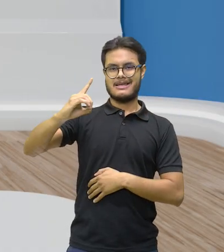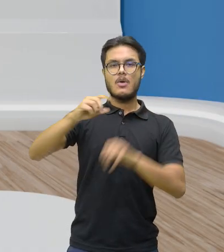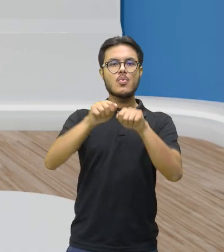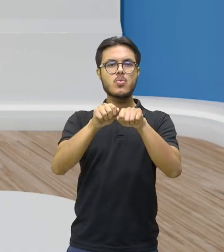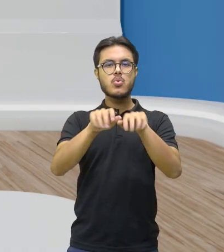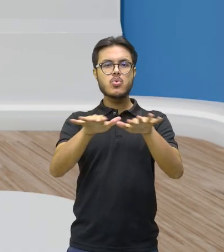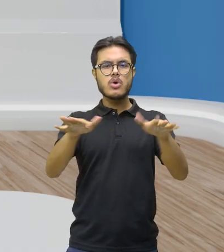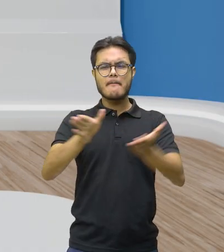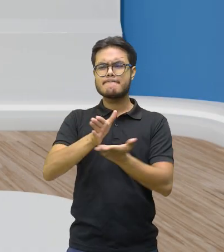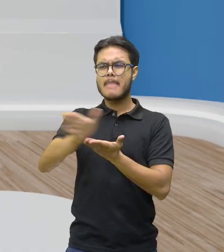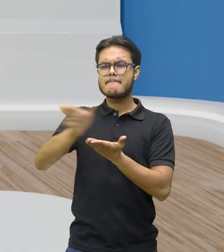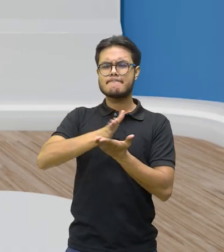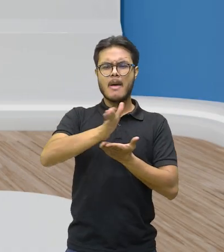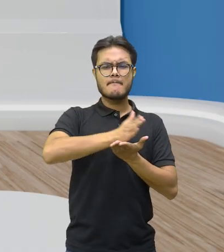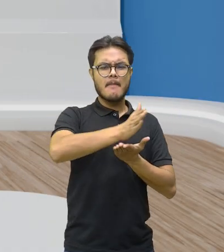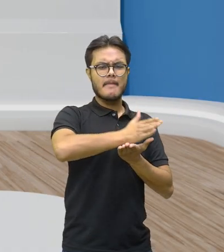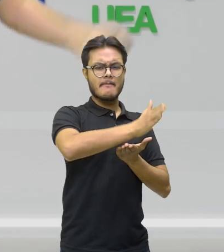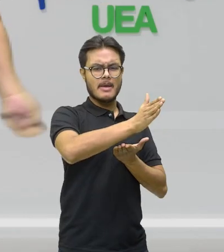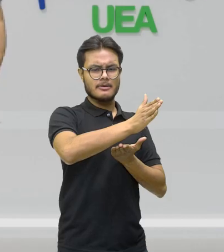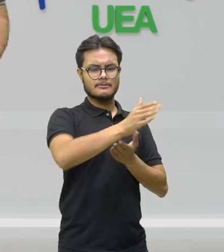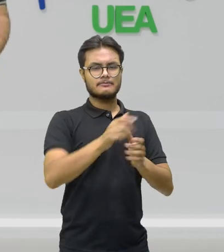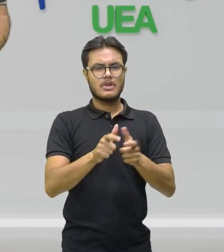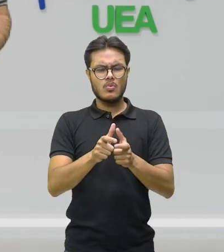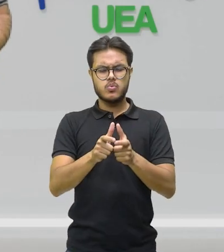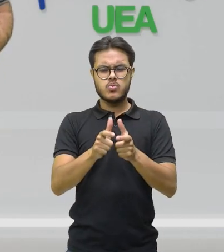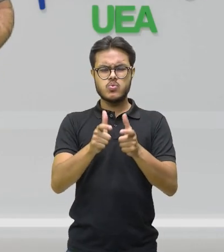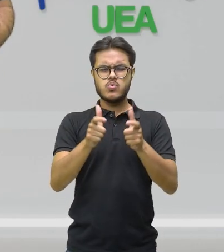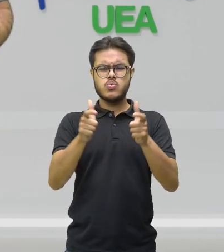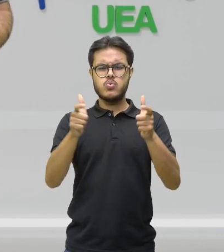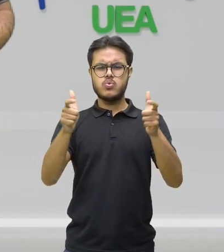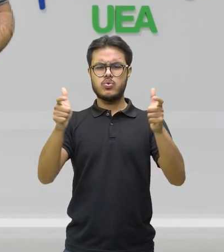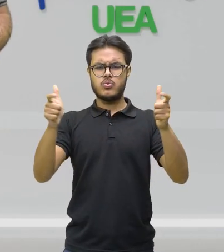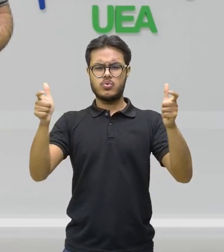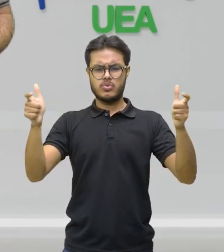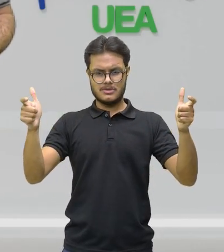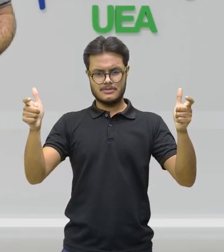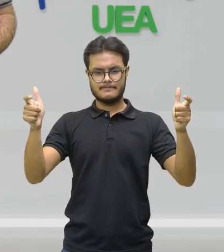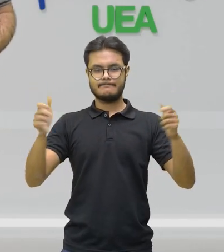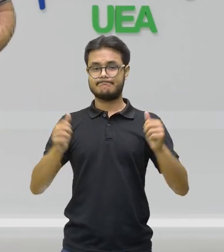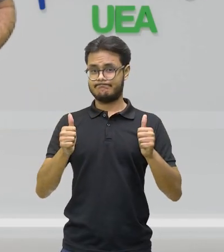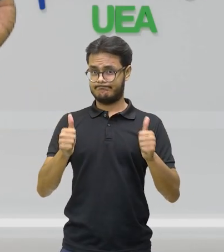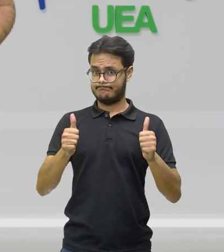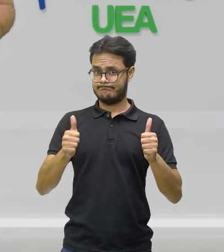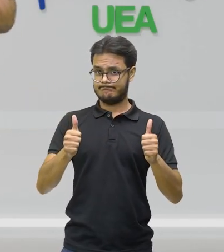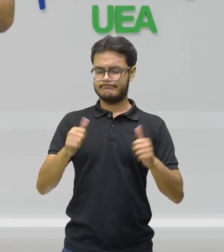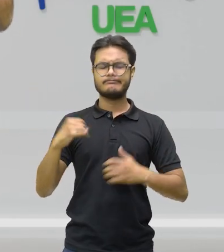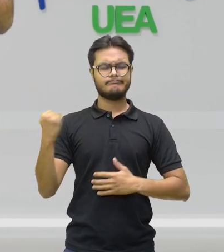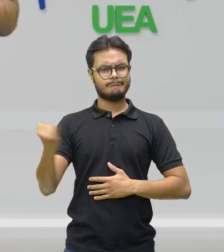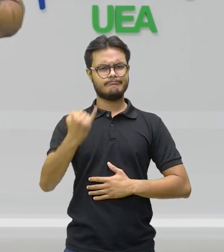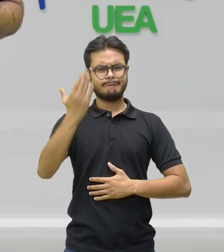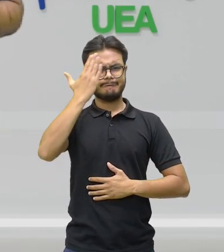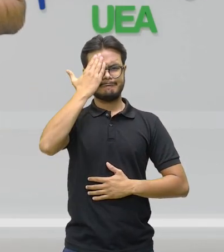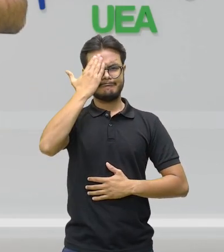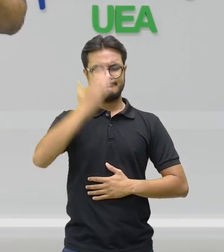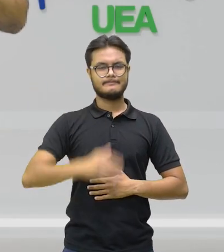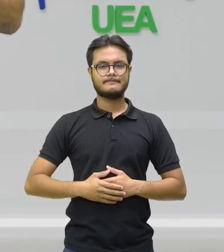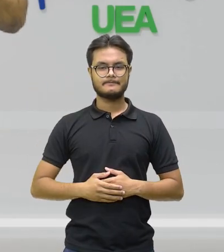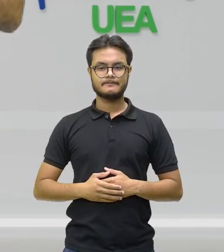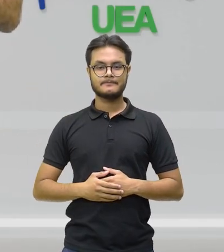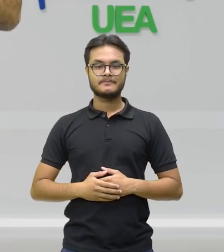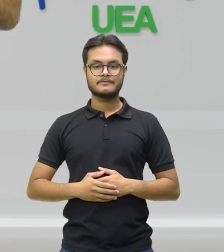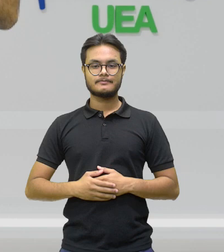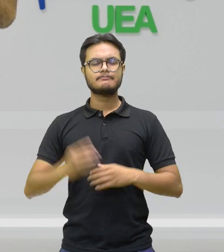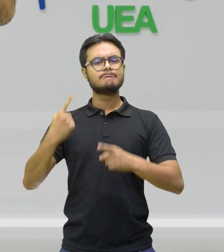importante. Memoriza esse nome, esferas de propagação. É uma onda tridimensional, não esquece isso. E também longitudinal. Por